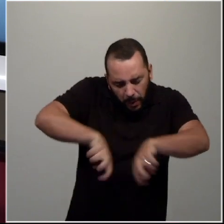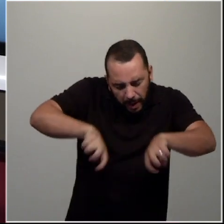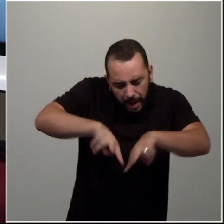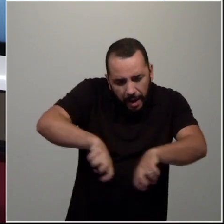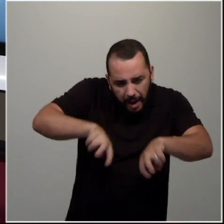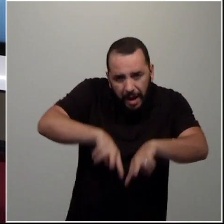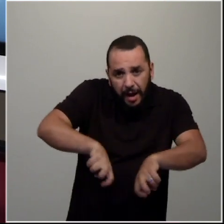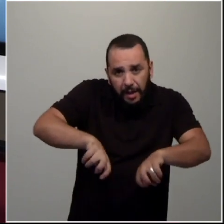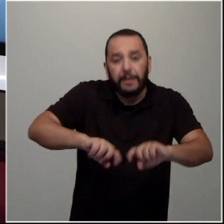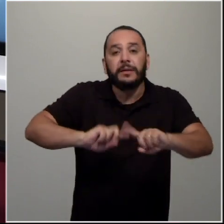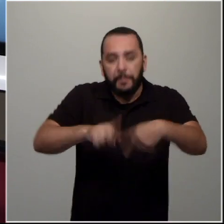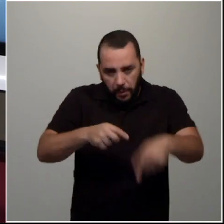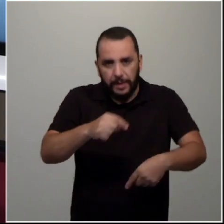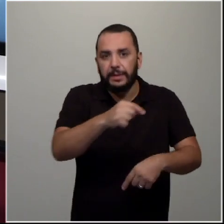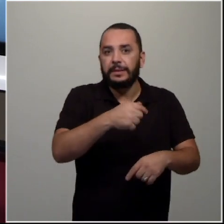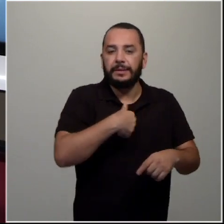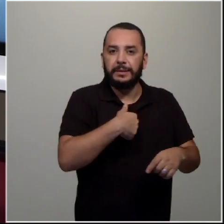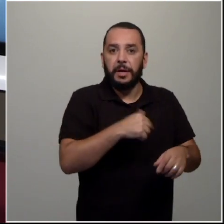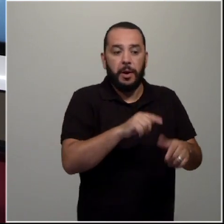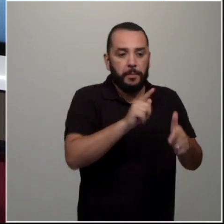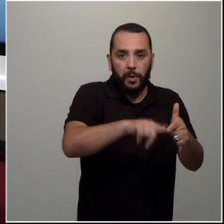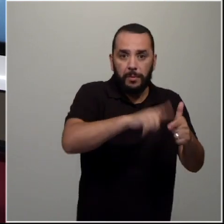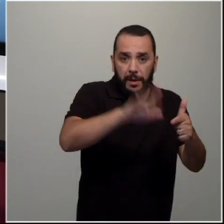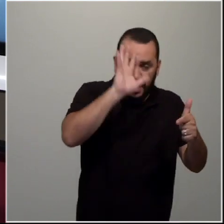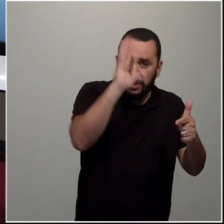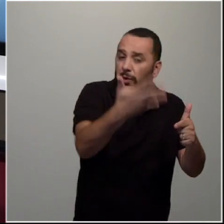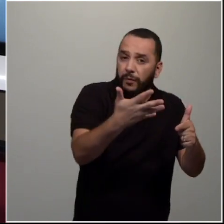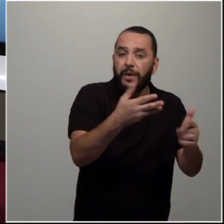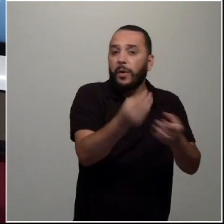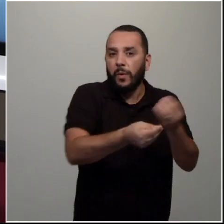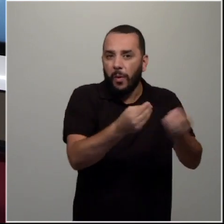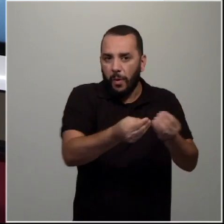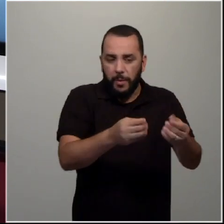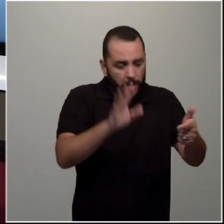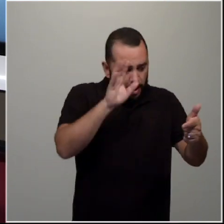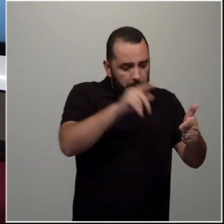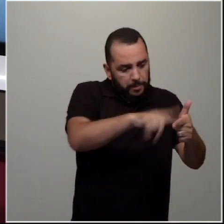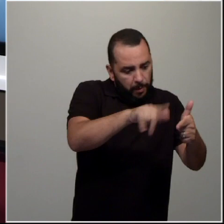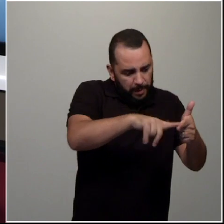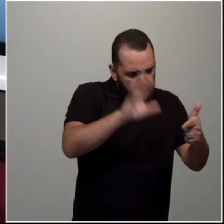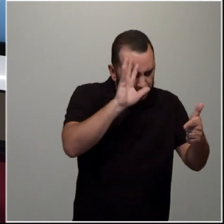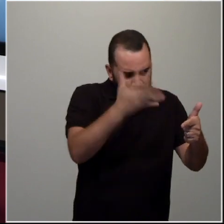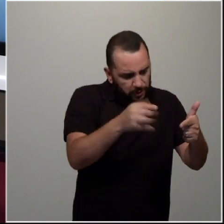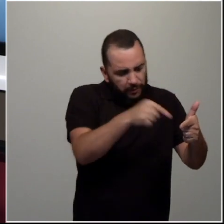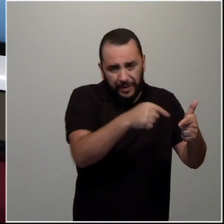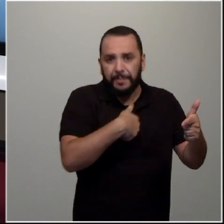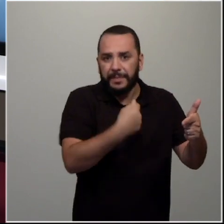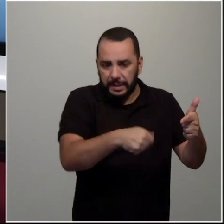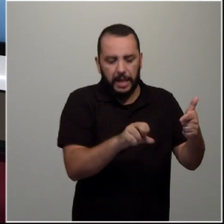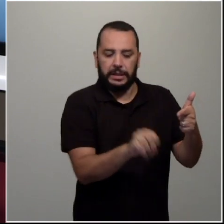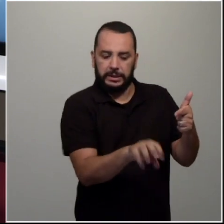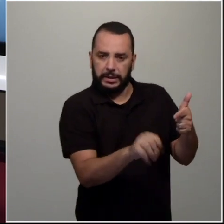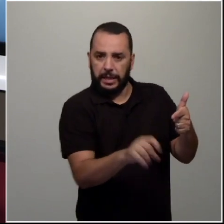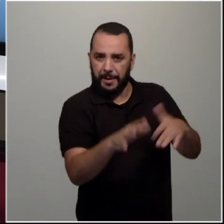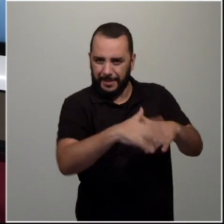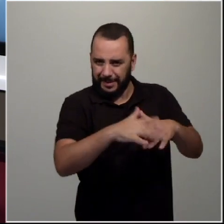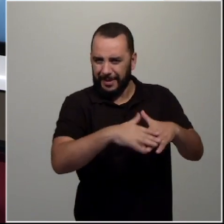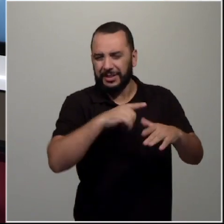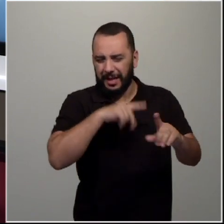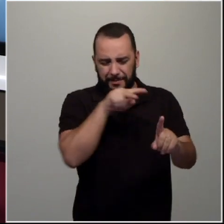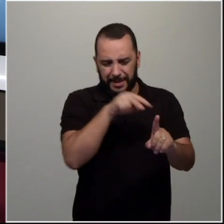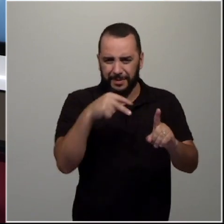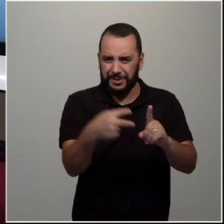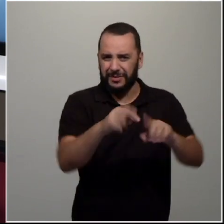ea resolução de problemas é ensinar matemática através dos problemas é bom tem as várias perspectivas que a gente acabou de observar mais a gente